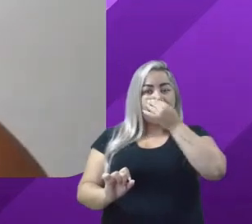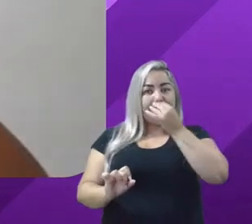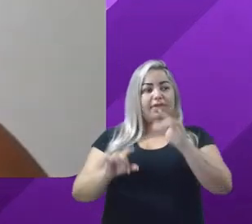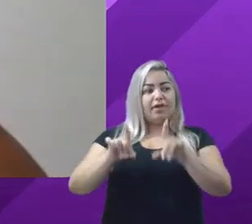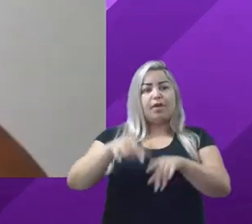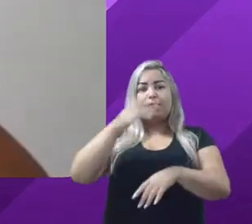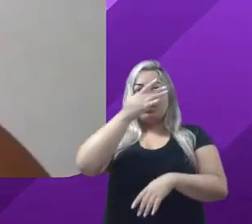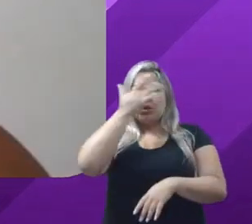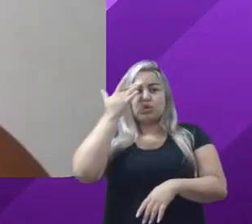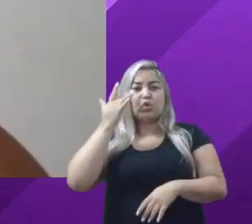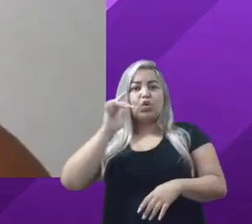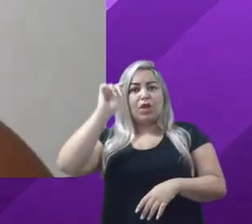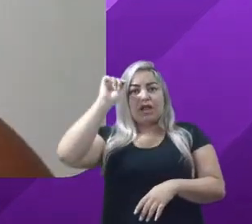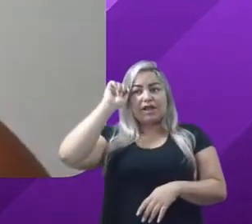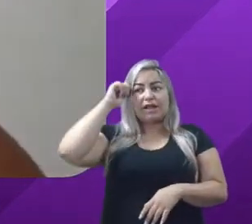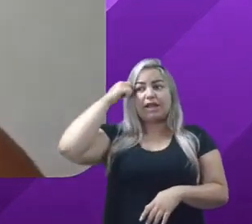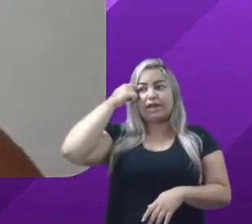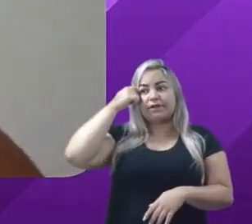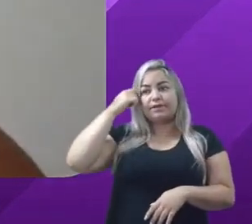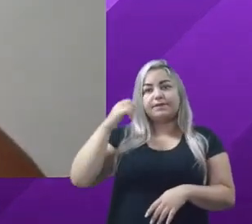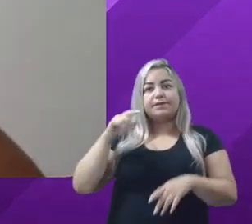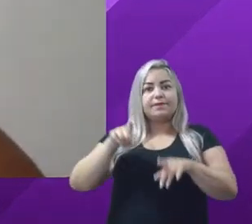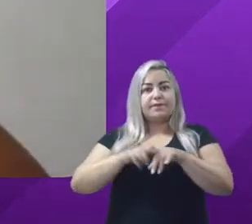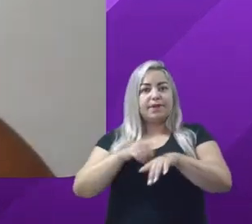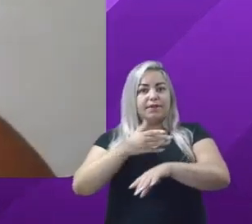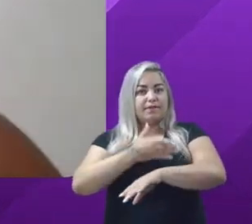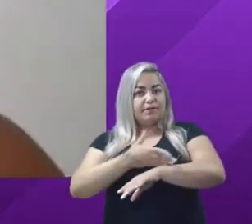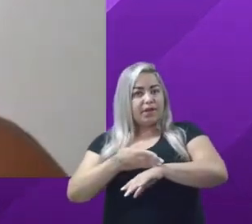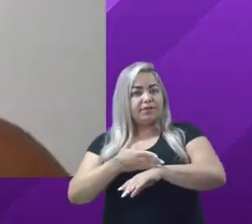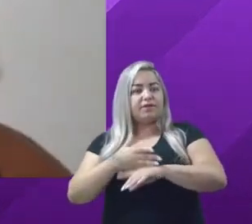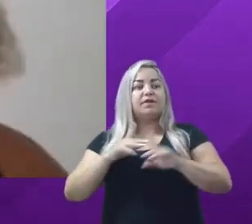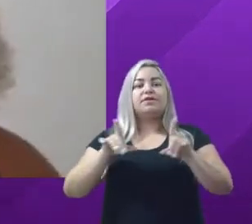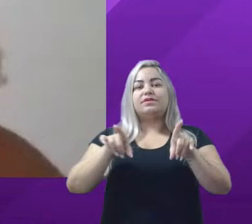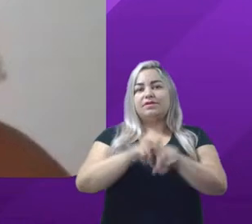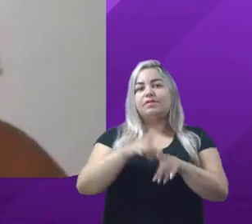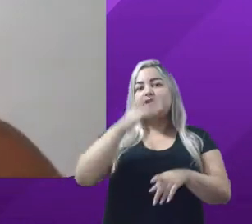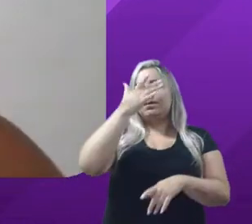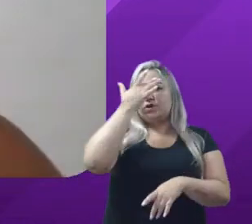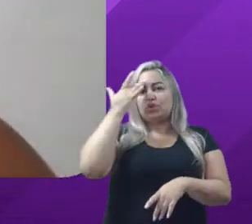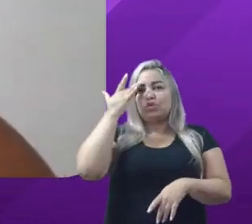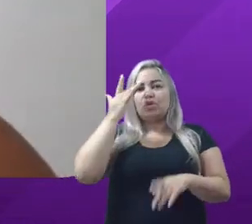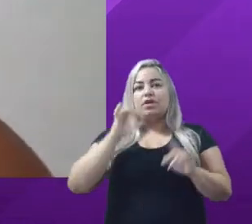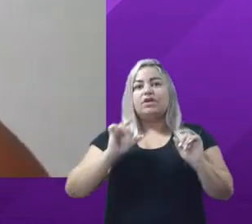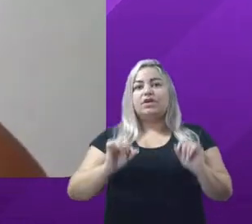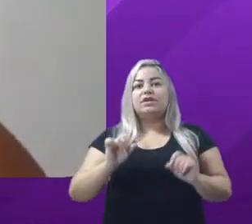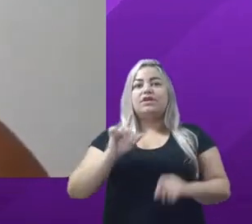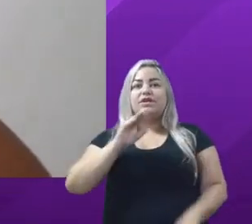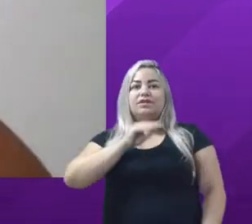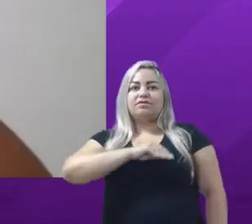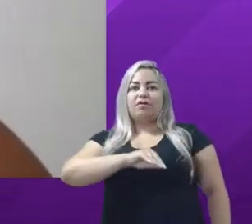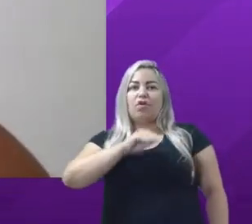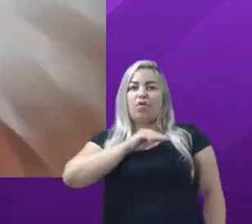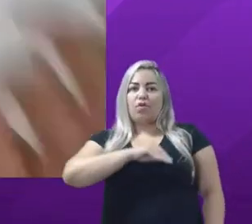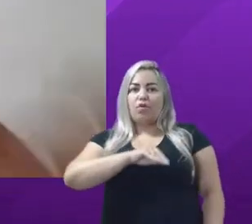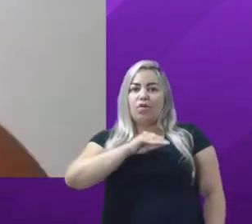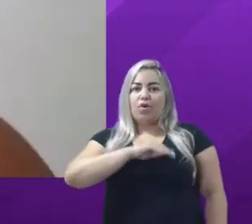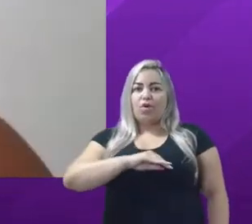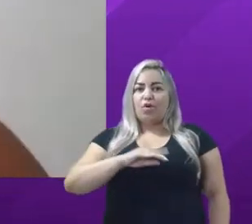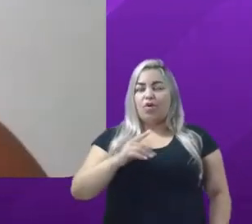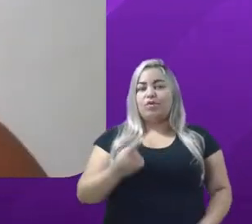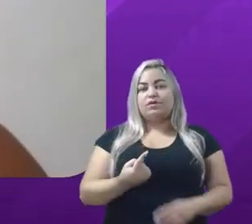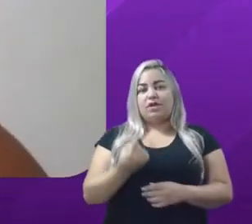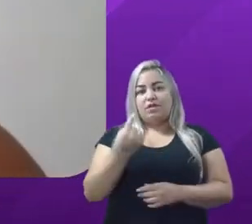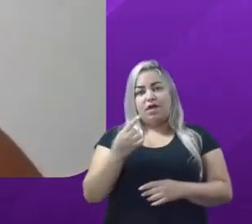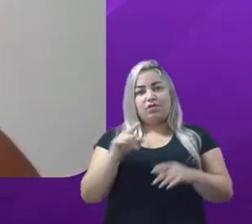são pessoas negras, pretas e pardas, e também são pessoas que ganham em média, um